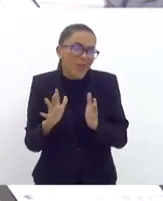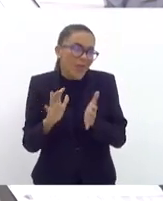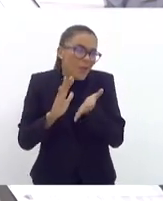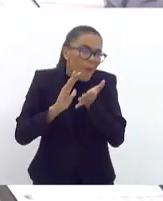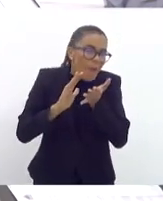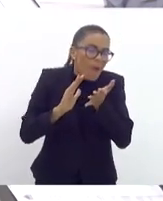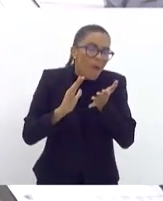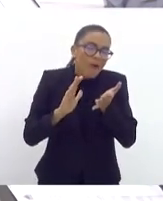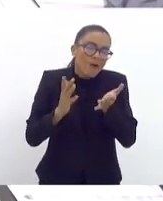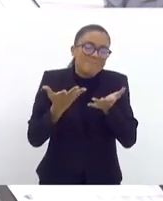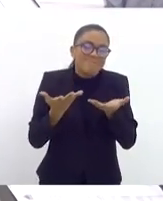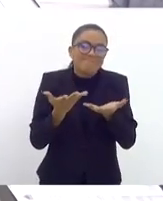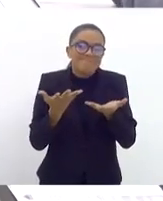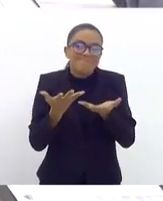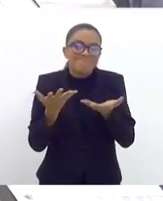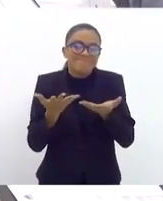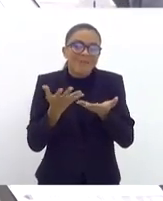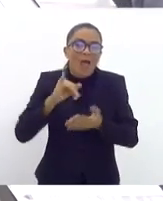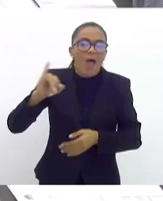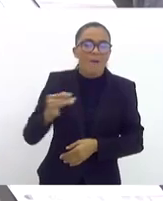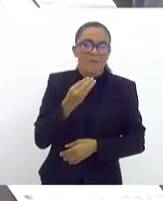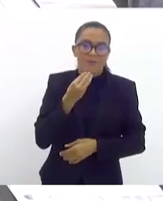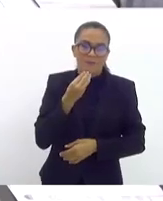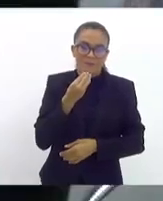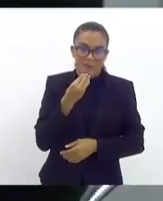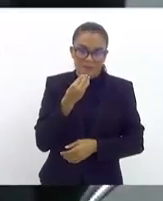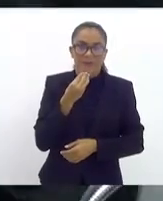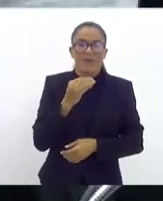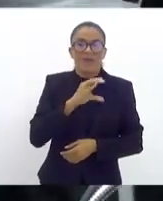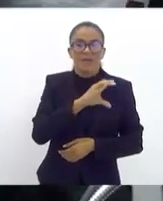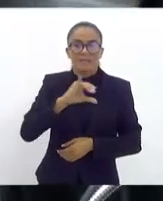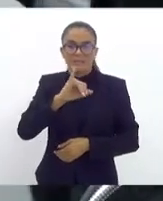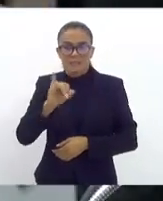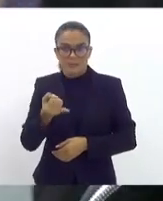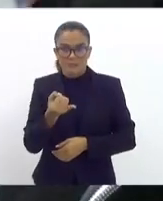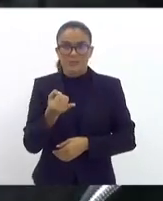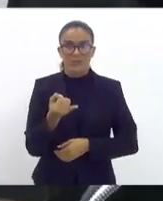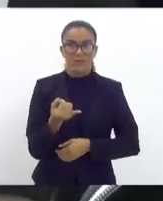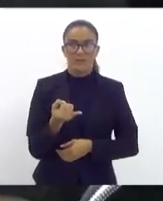aproveitar Porque da mesma forma que a ccj